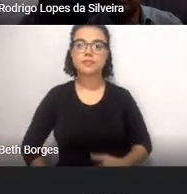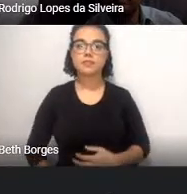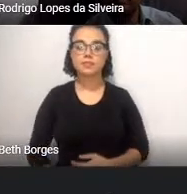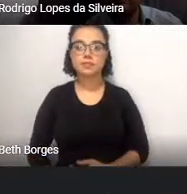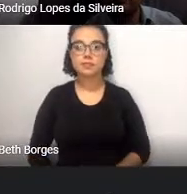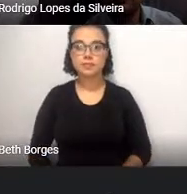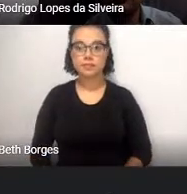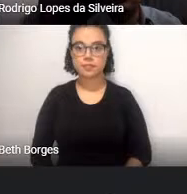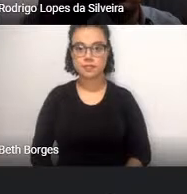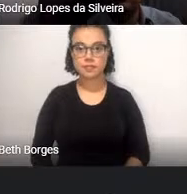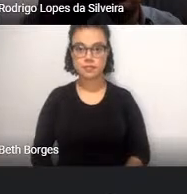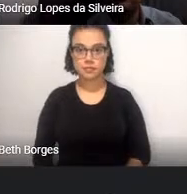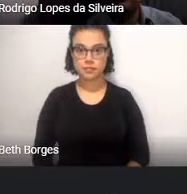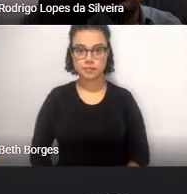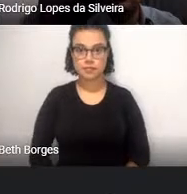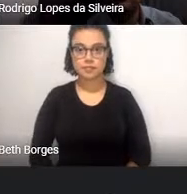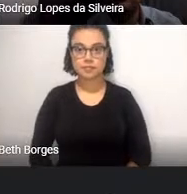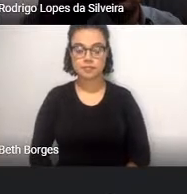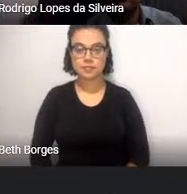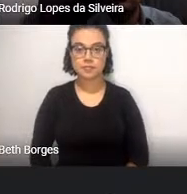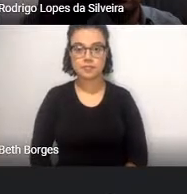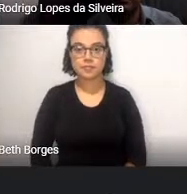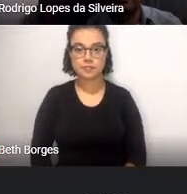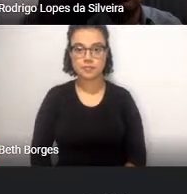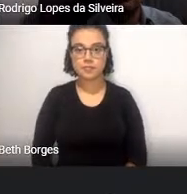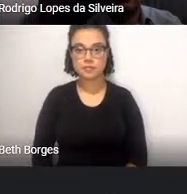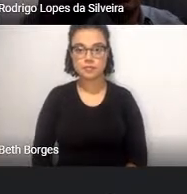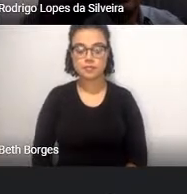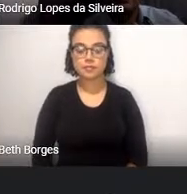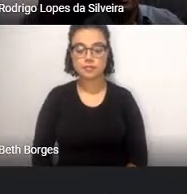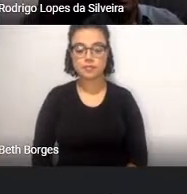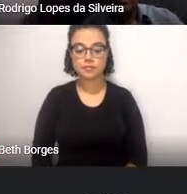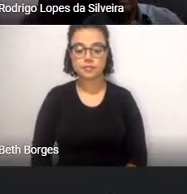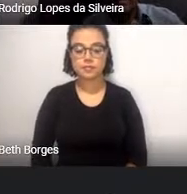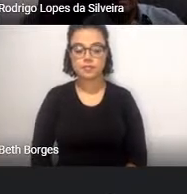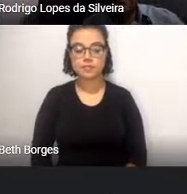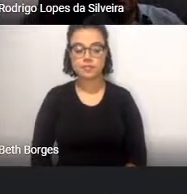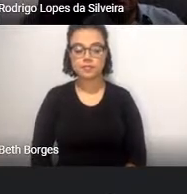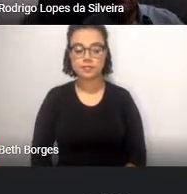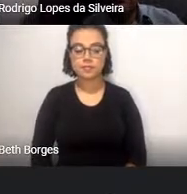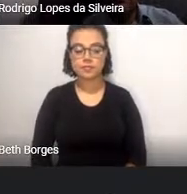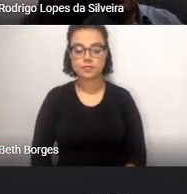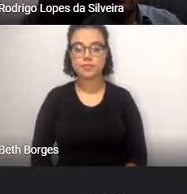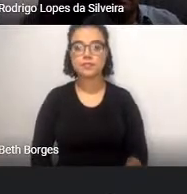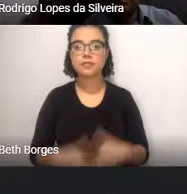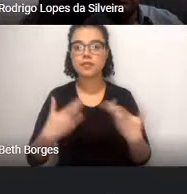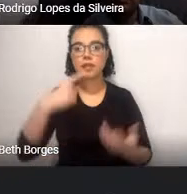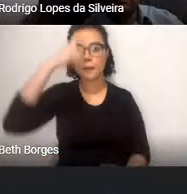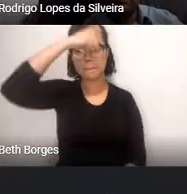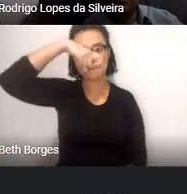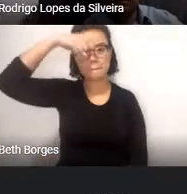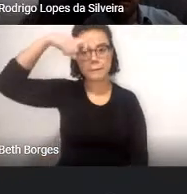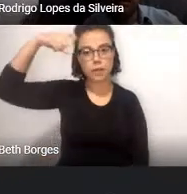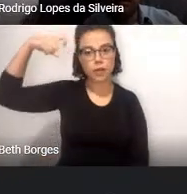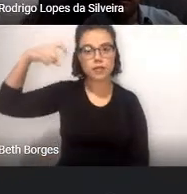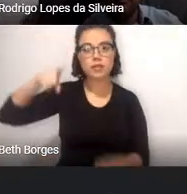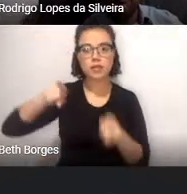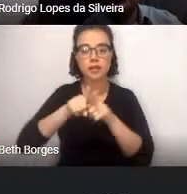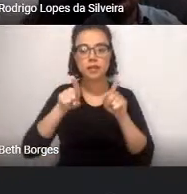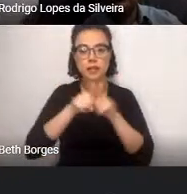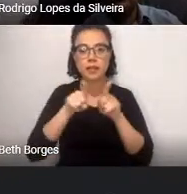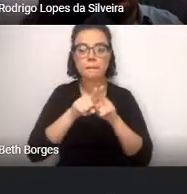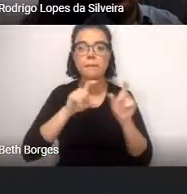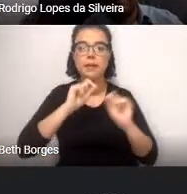Só mais uma vez, Rafael, por favor. Obrigado. A hipnose na TCC e as terapias de